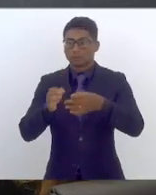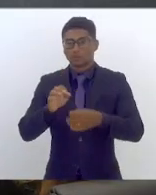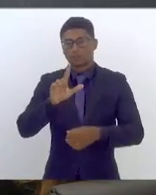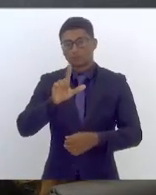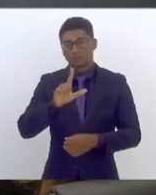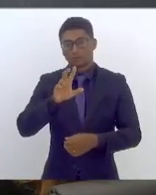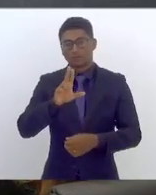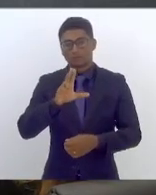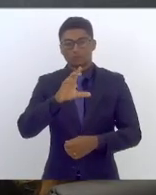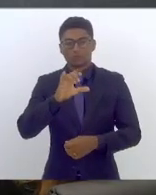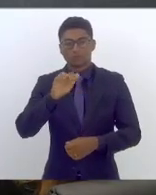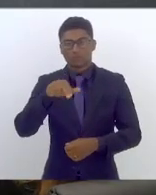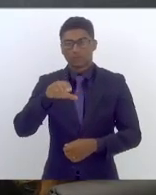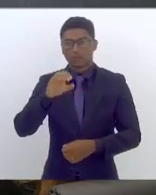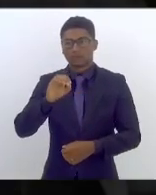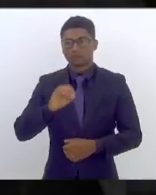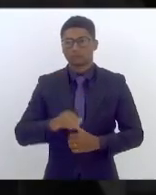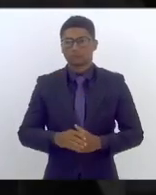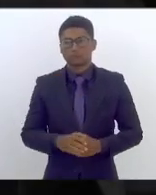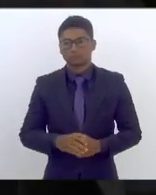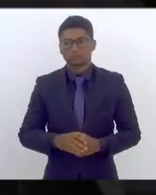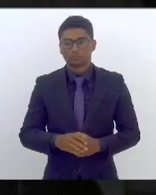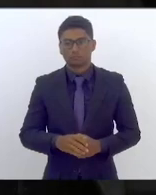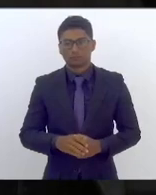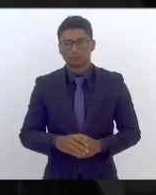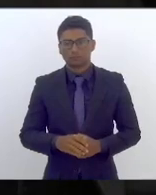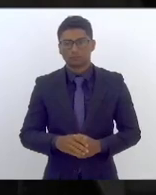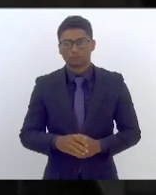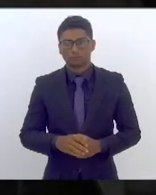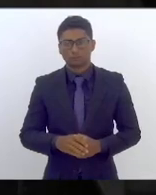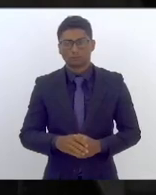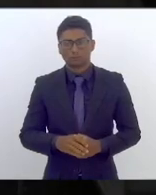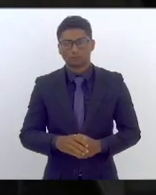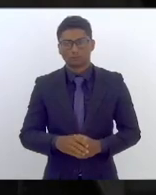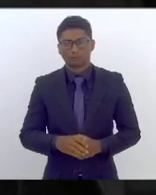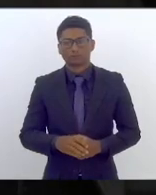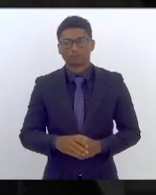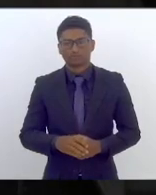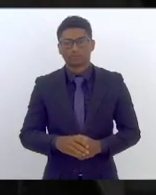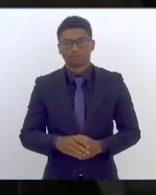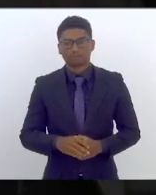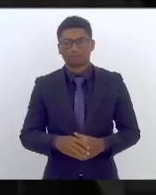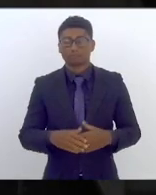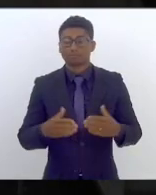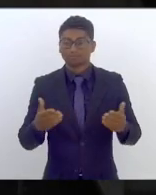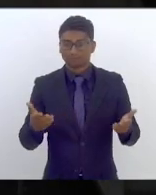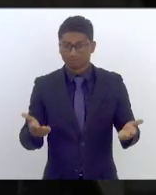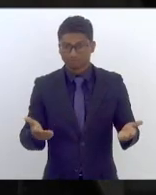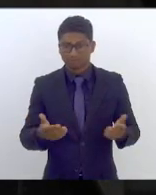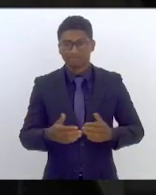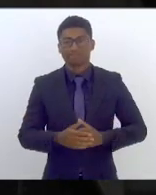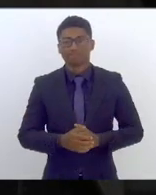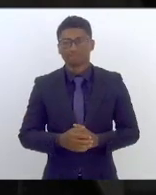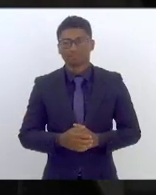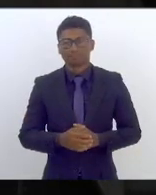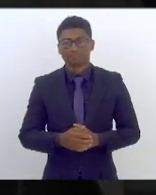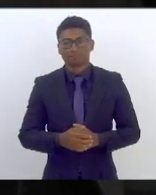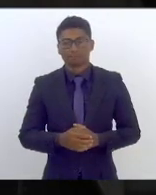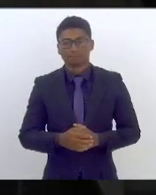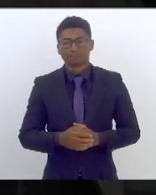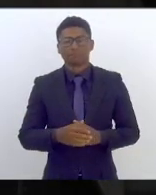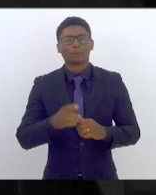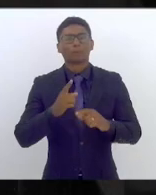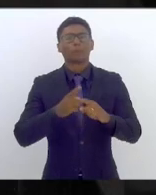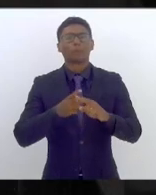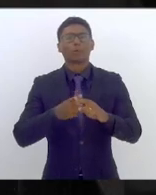Matos em nome de quem eu estou homenageando a todos e teve presente justificar porque